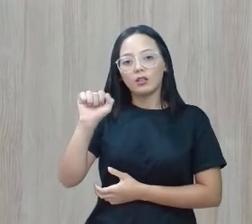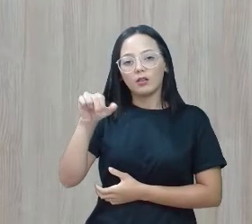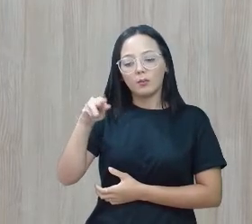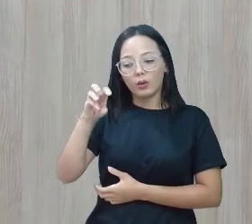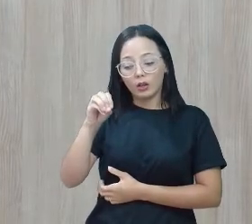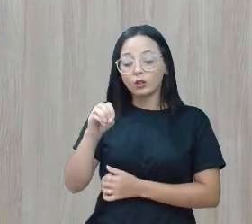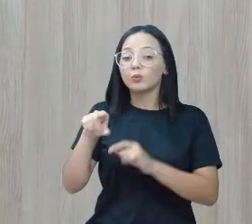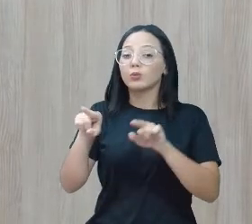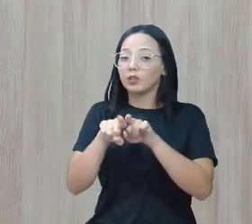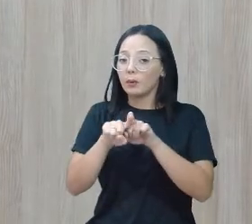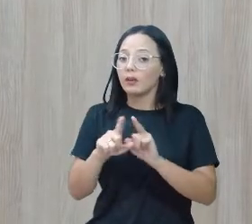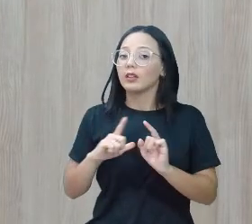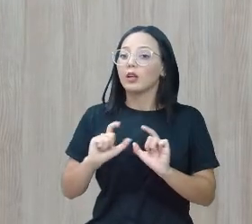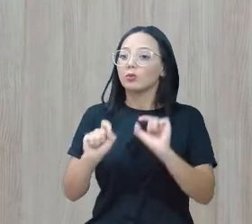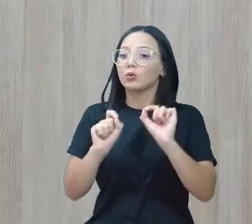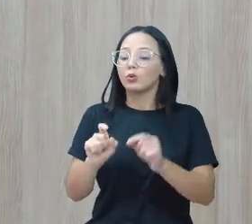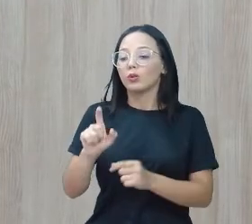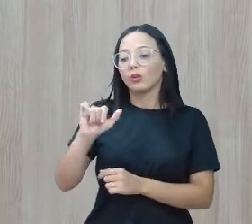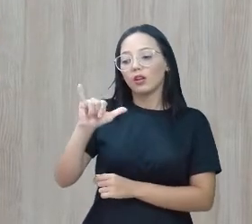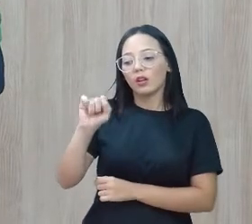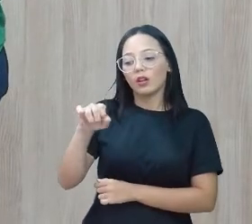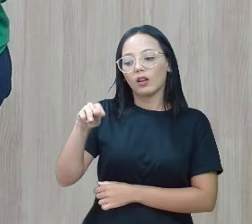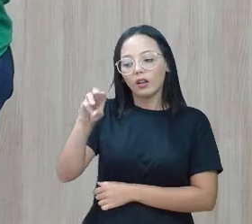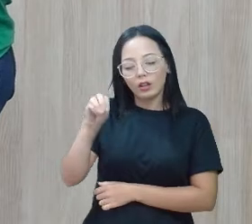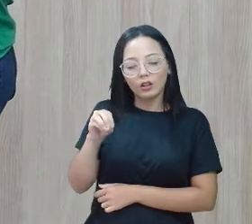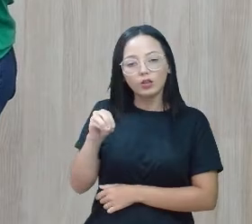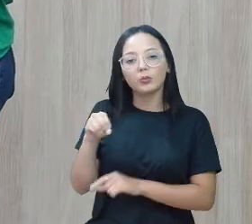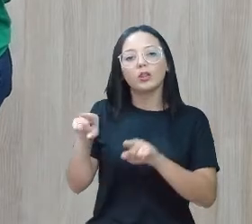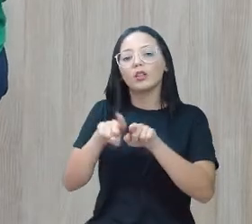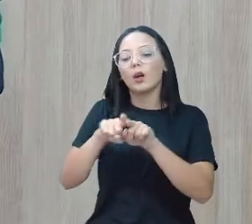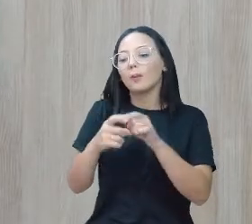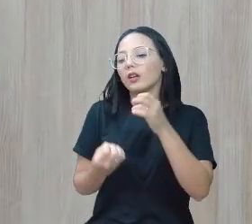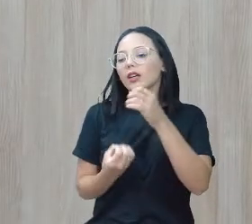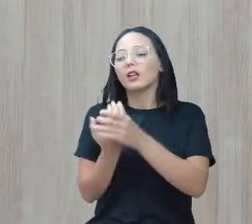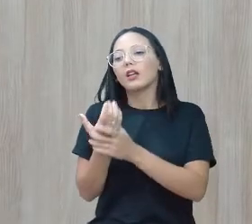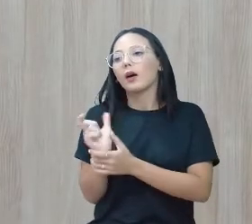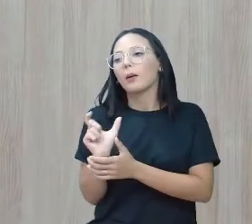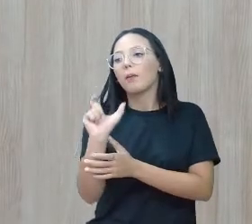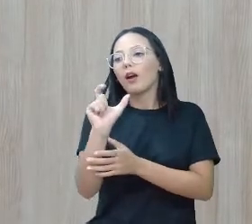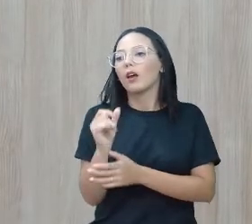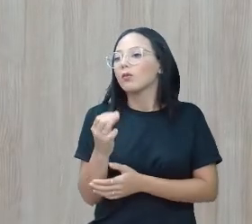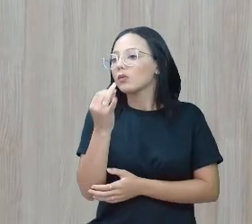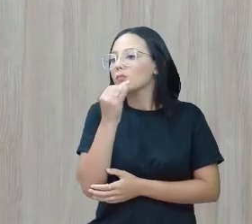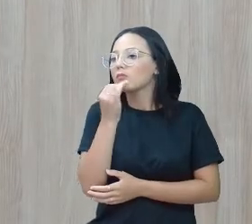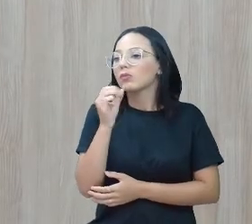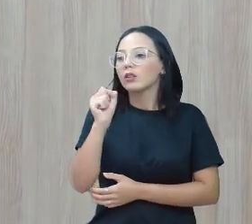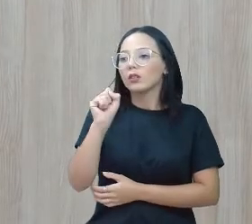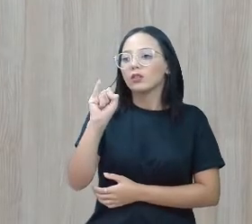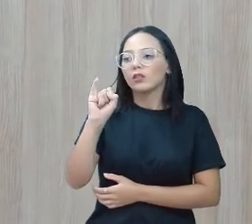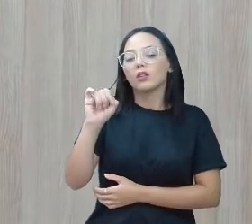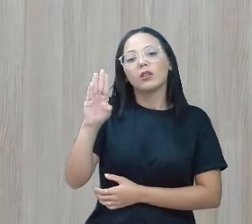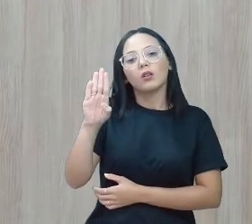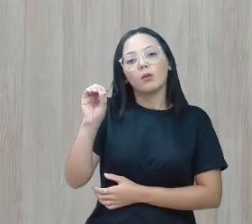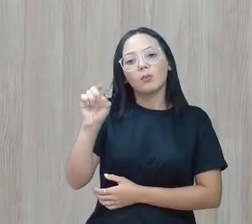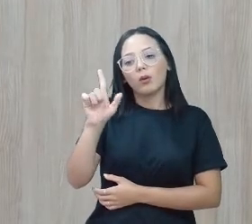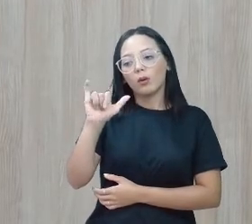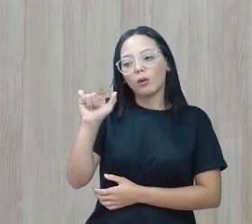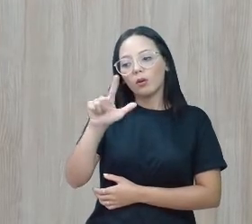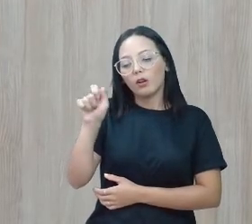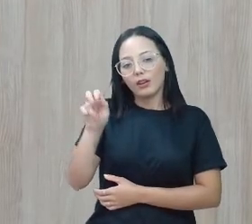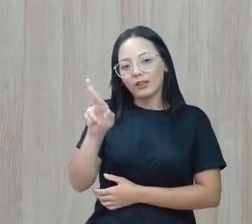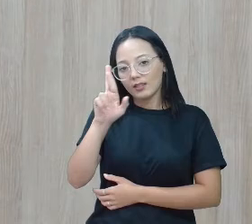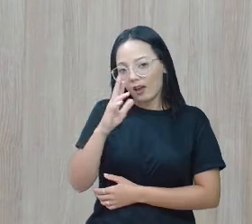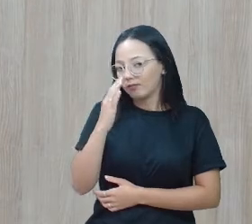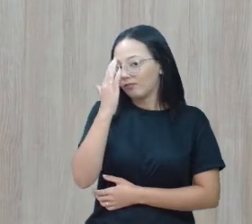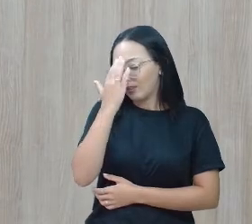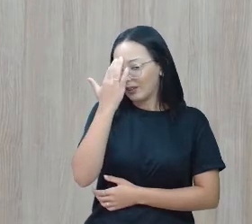O sufixo, não é? Ismo. Dá origem também à palavra simbolizar,